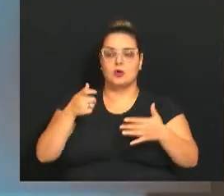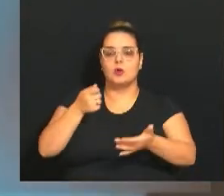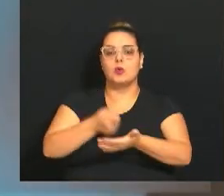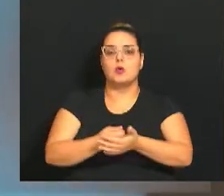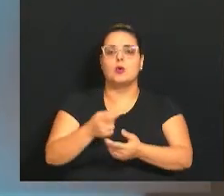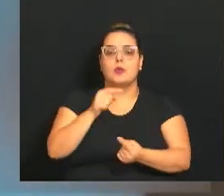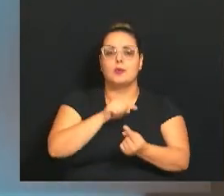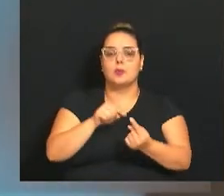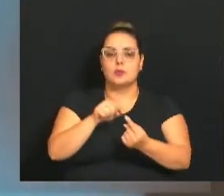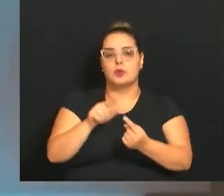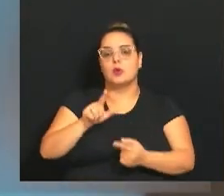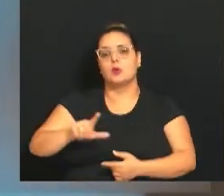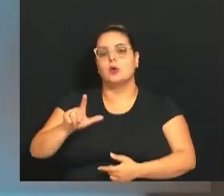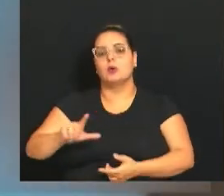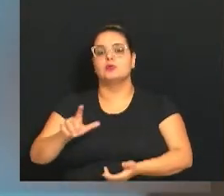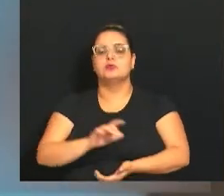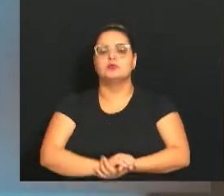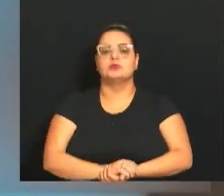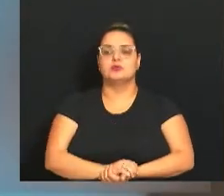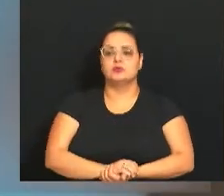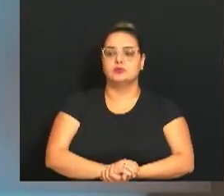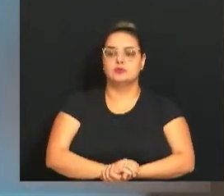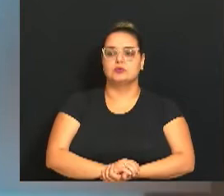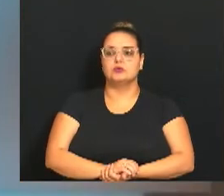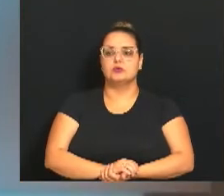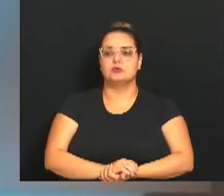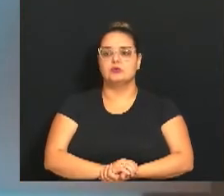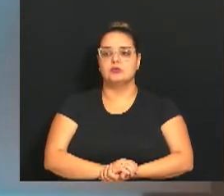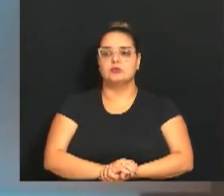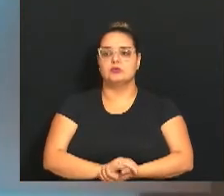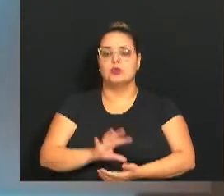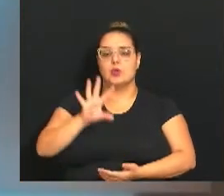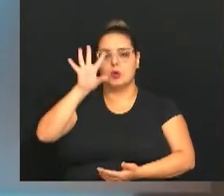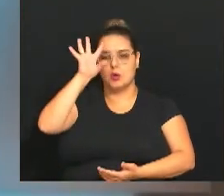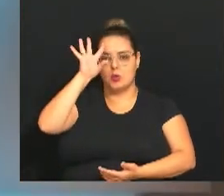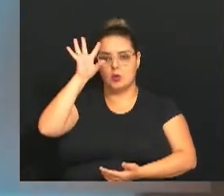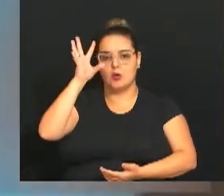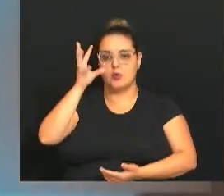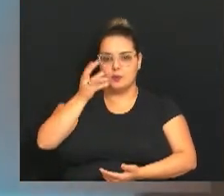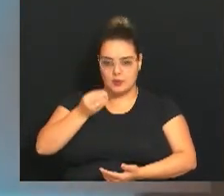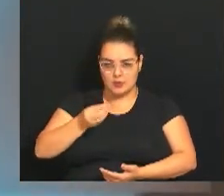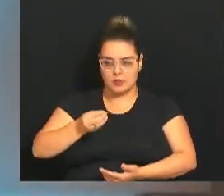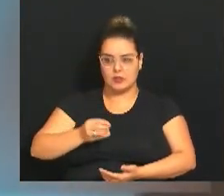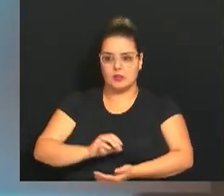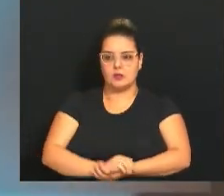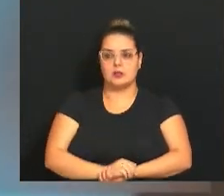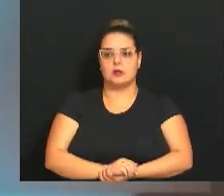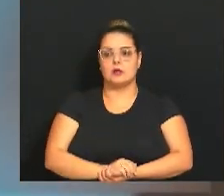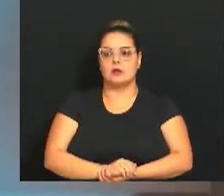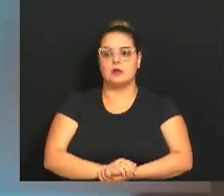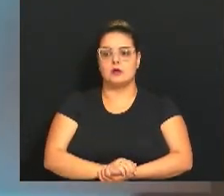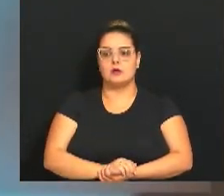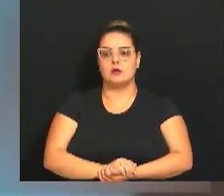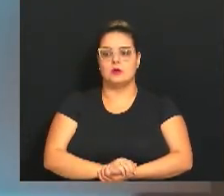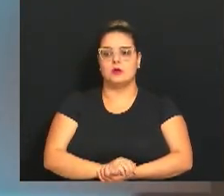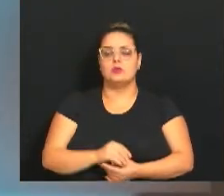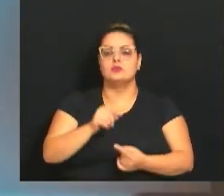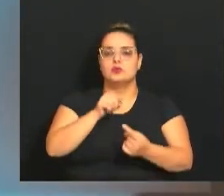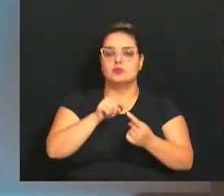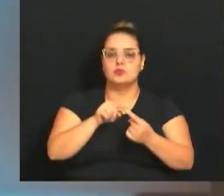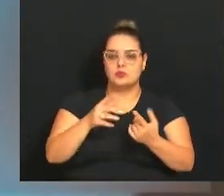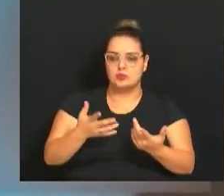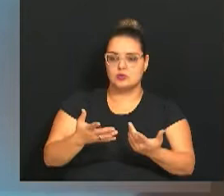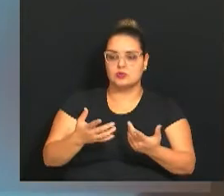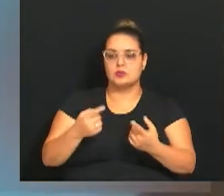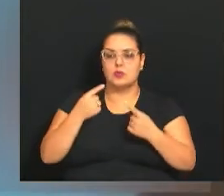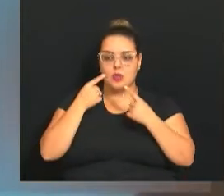objetivo, obviamente, que é o de compreender a necessidade, os objetivos, a